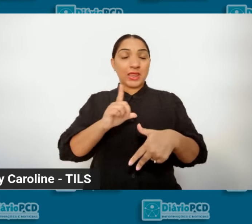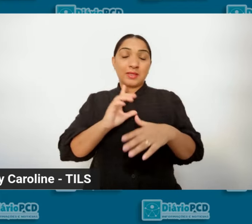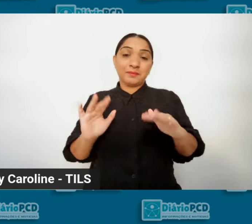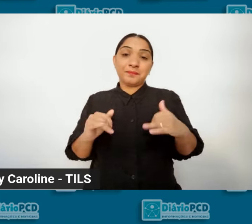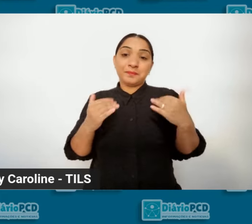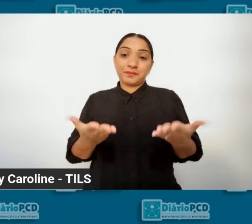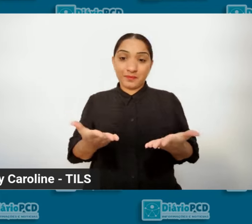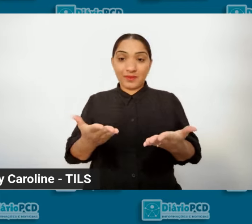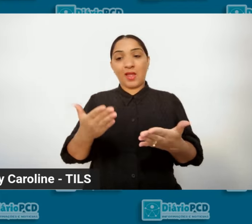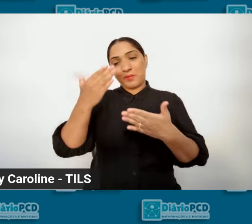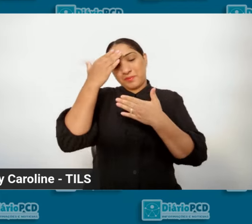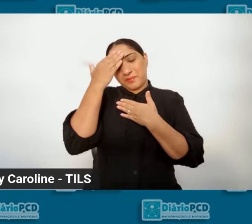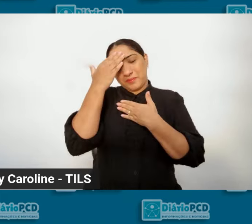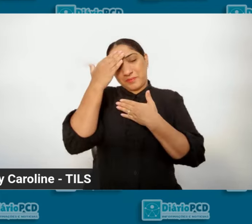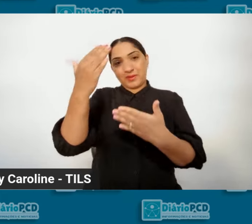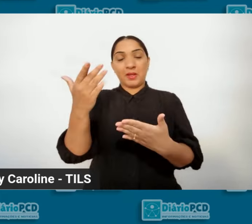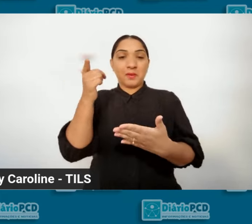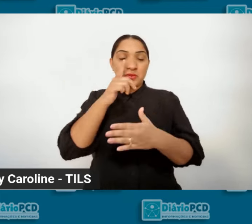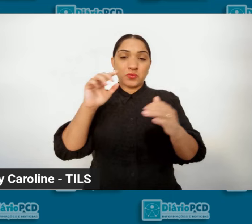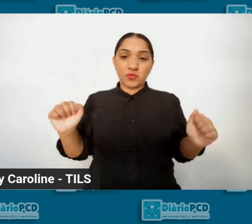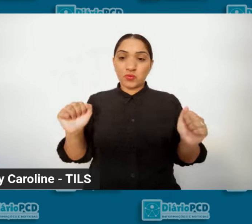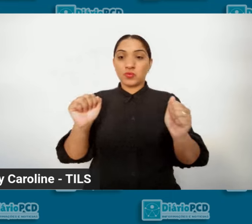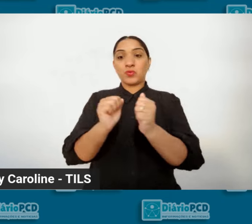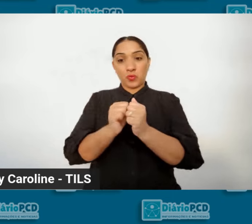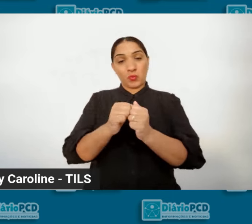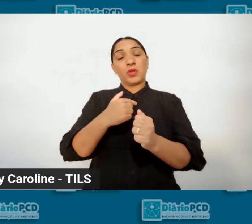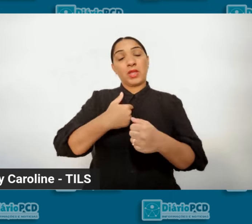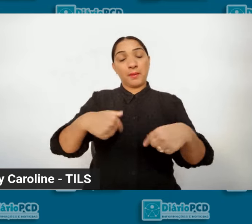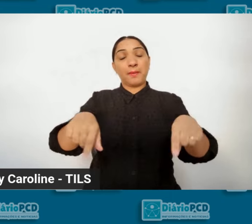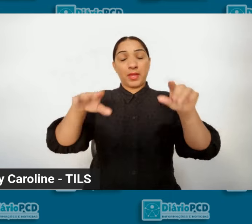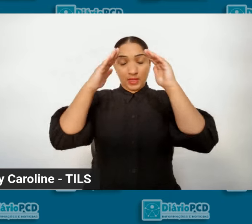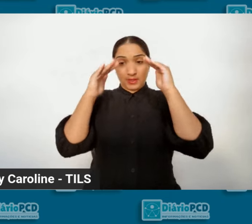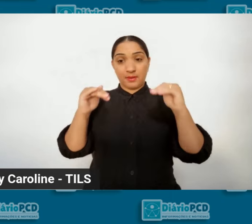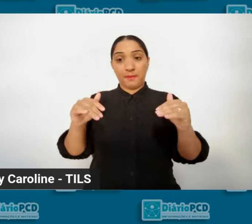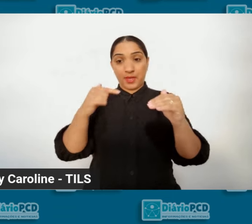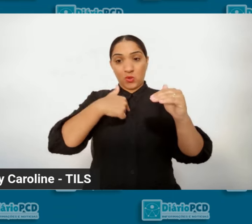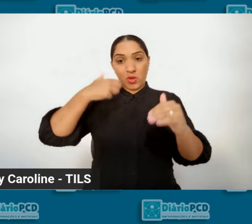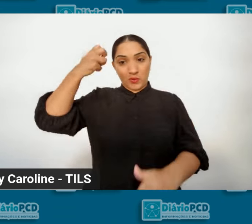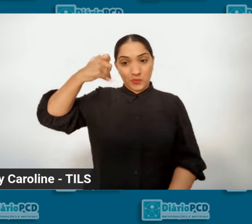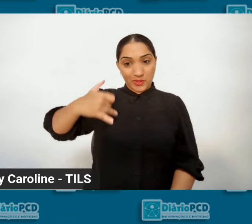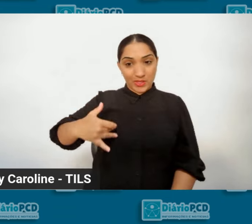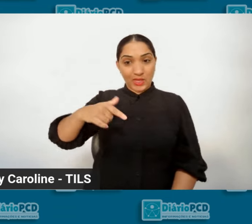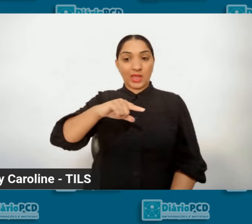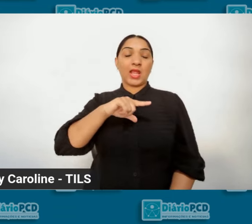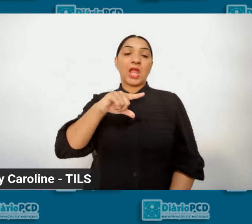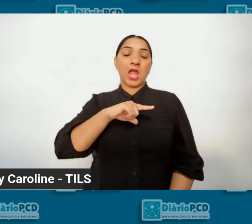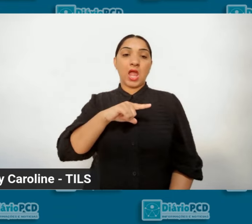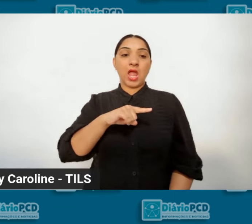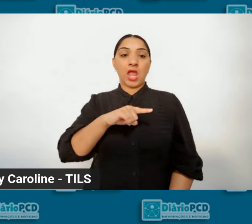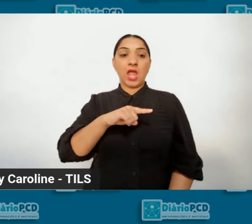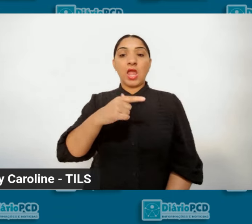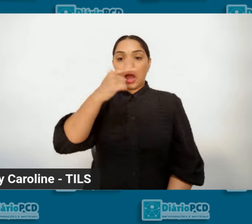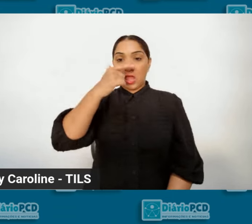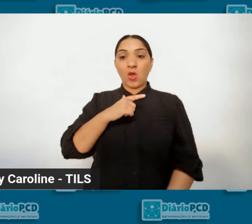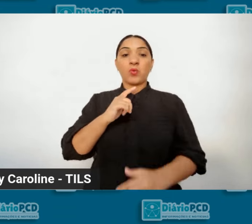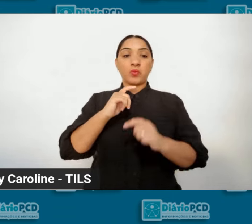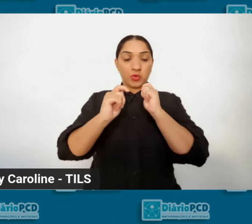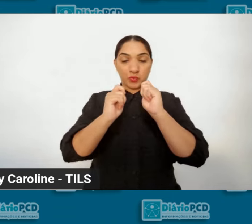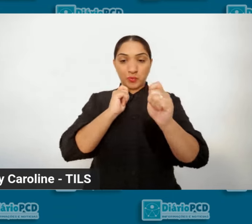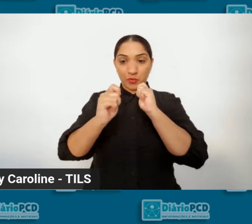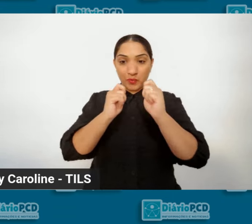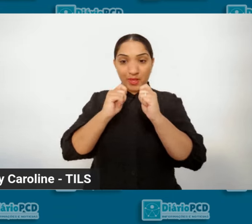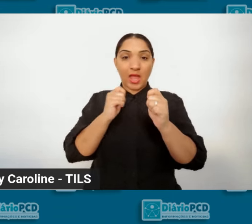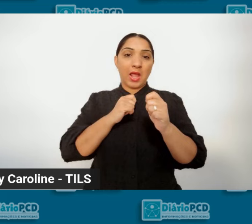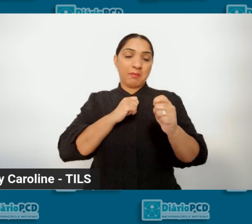em respeito a essas pessoas, vou fazer a minha autodescrição. Eu sou o Abrão Dib Júnior, sou jornalista, estou editor do